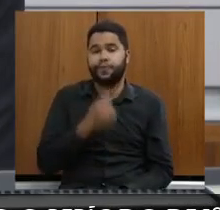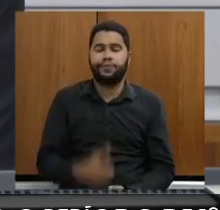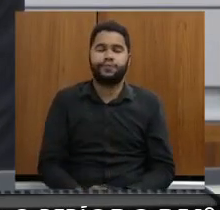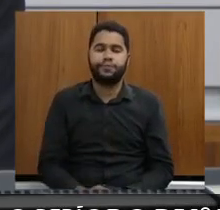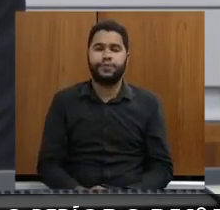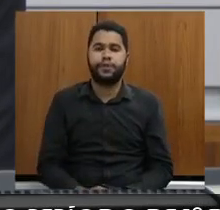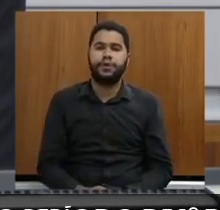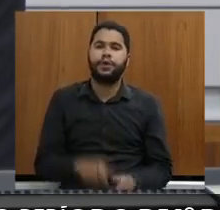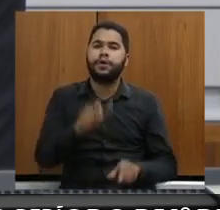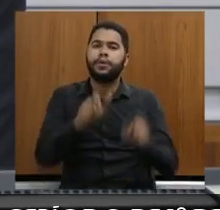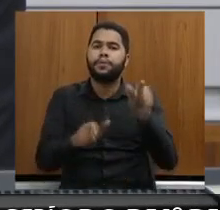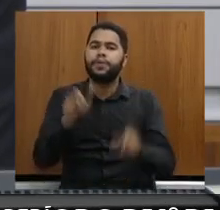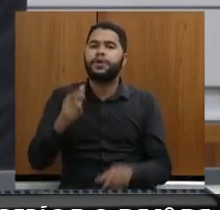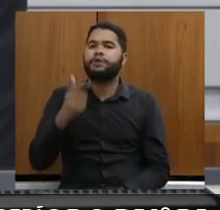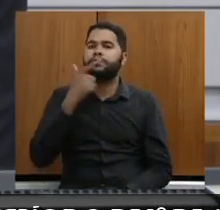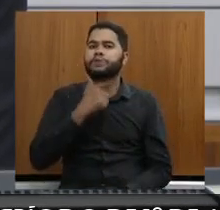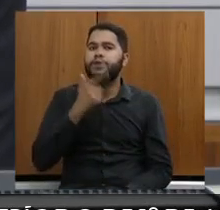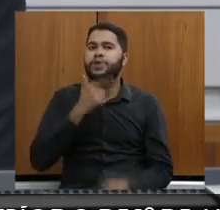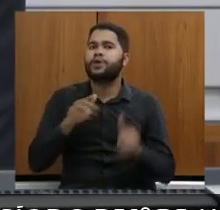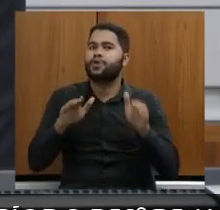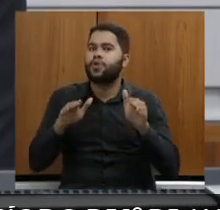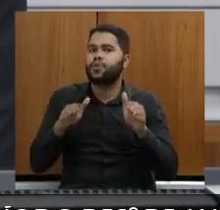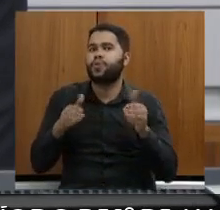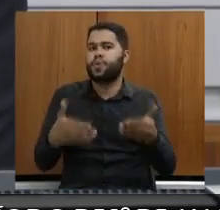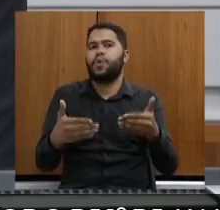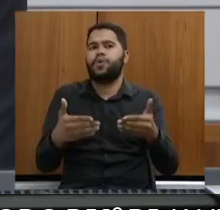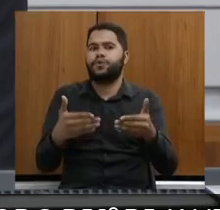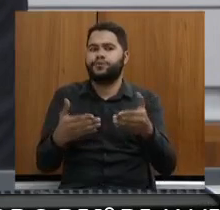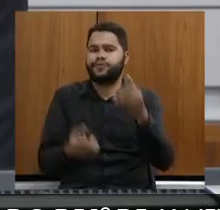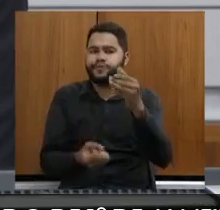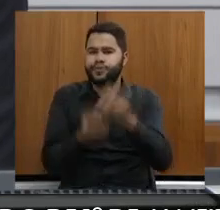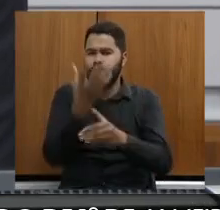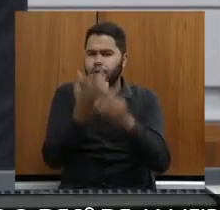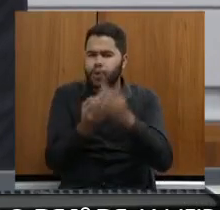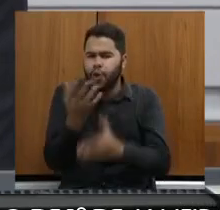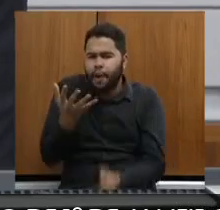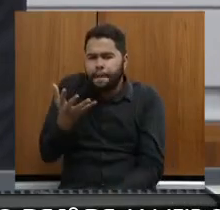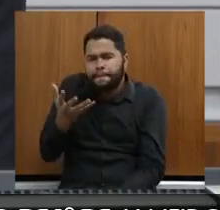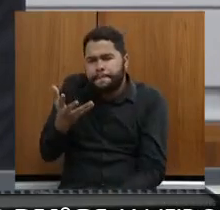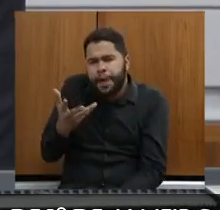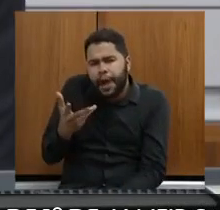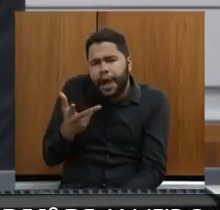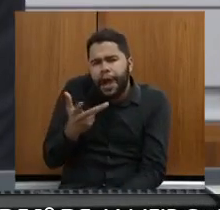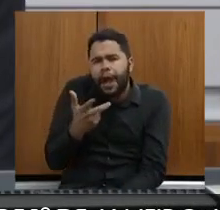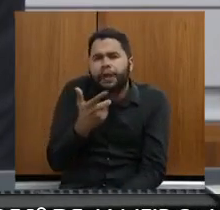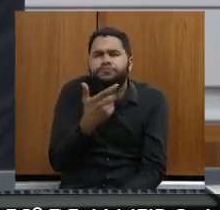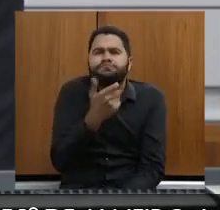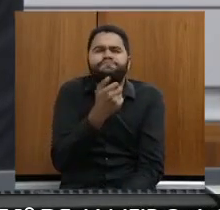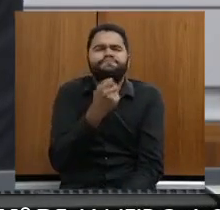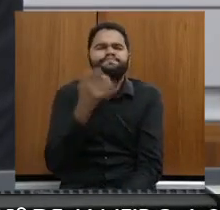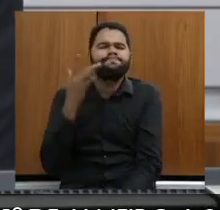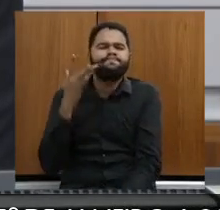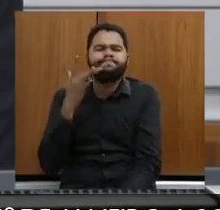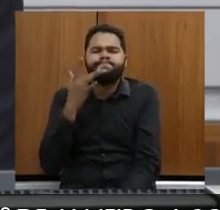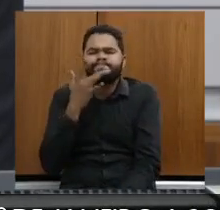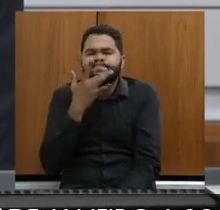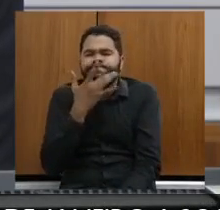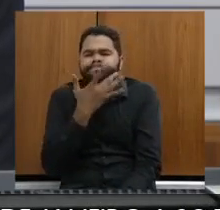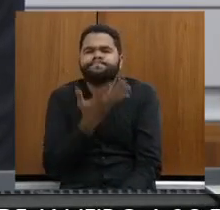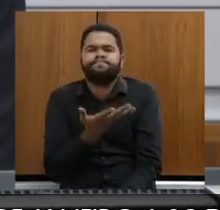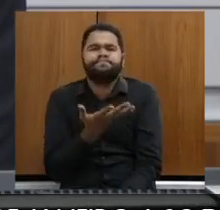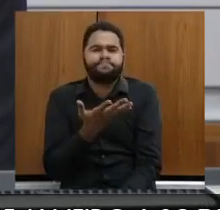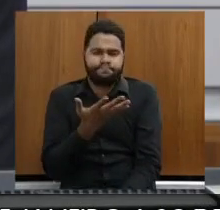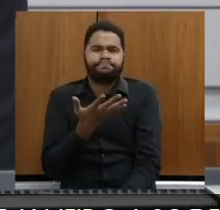o pessoal de queijos tentar focado em tá fazendo o queijo de qualidades um queijo realmente o que que